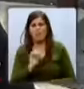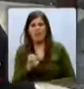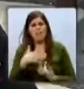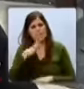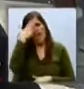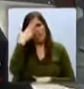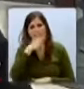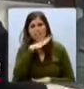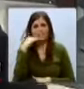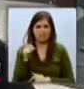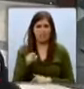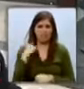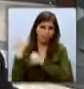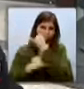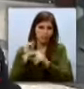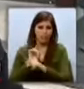celebrações